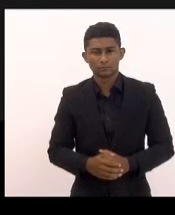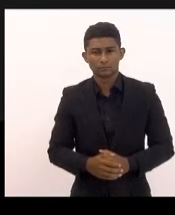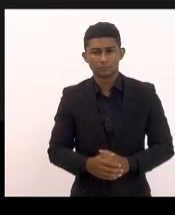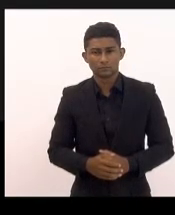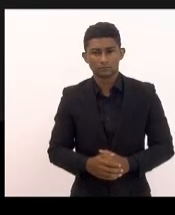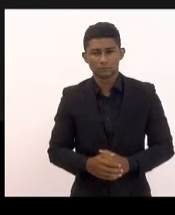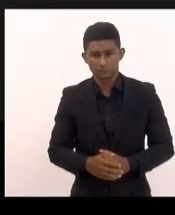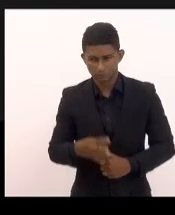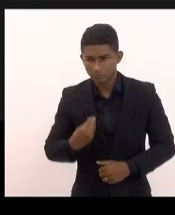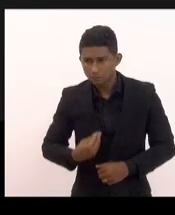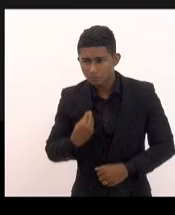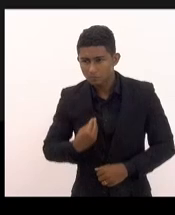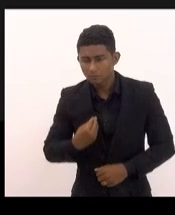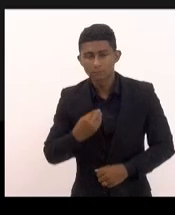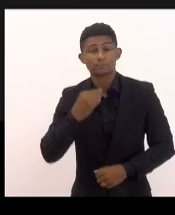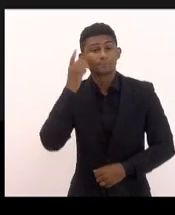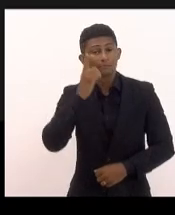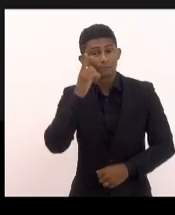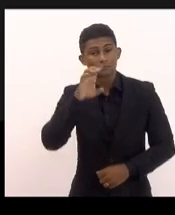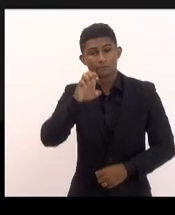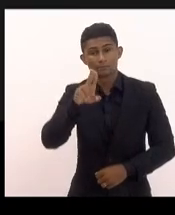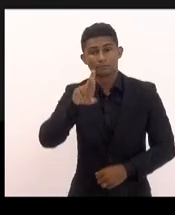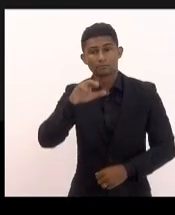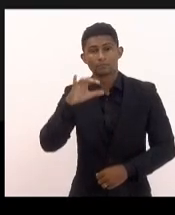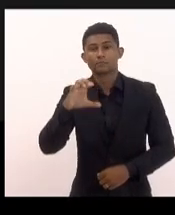Deputado Carlos Macedo, deputado Eurico Júnior.